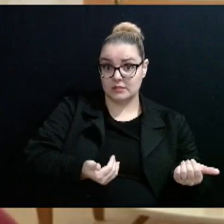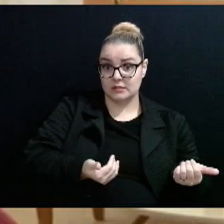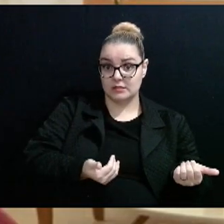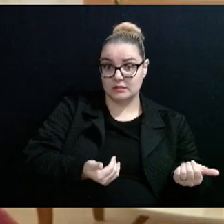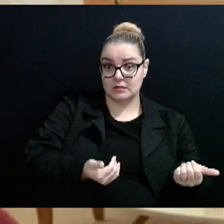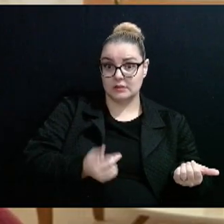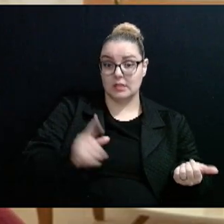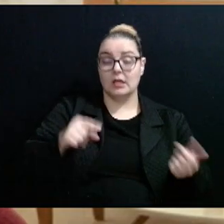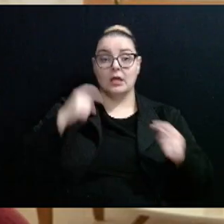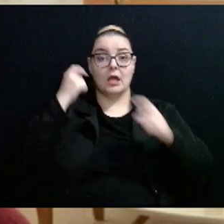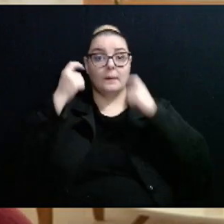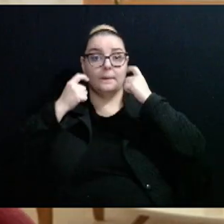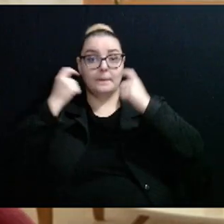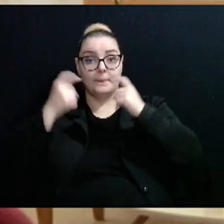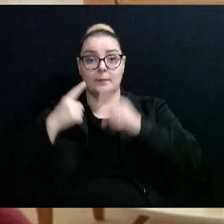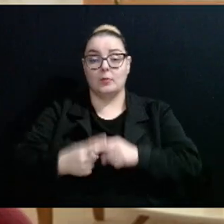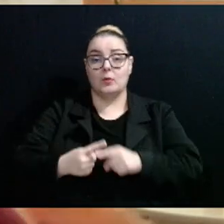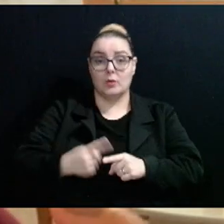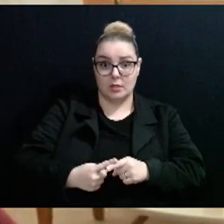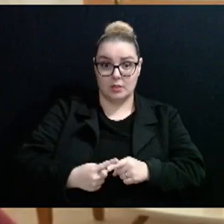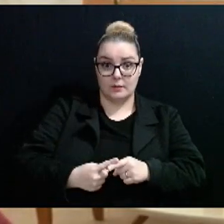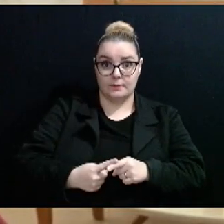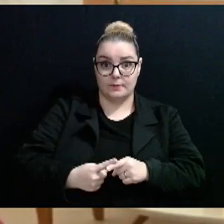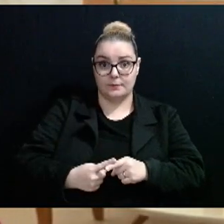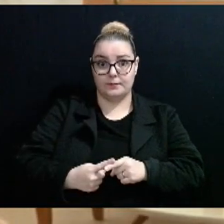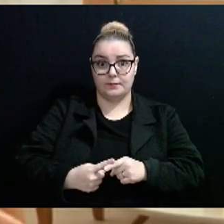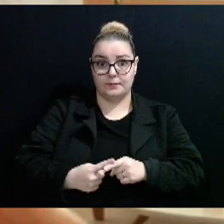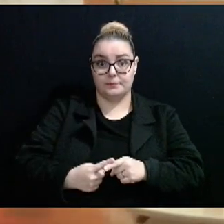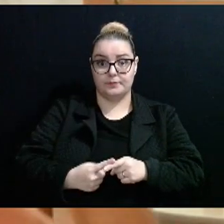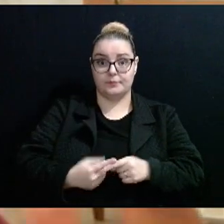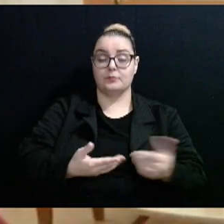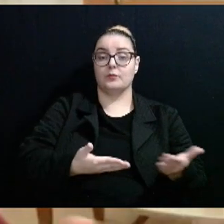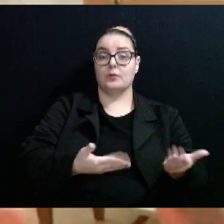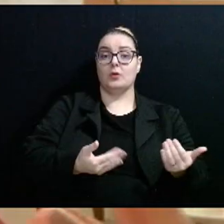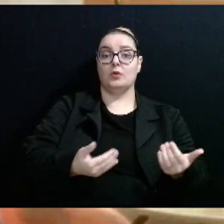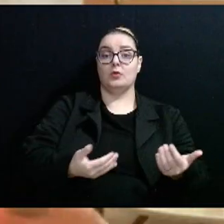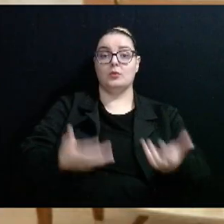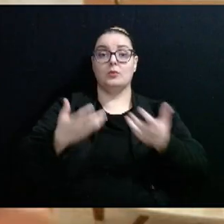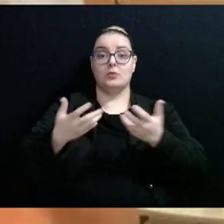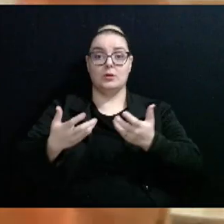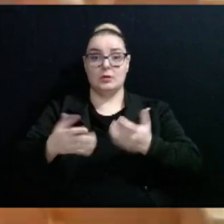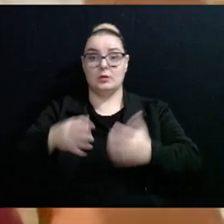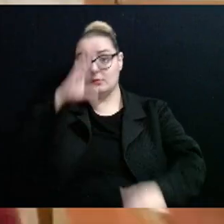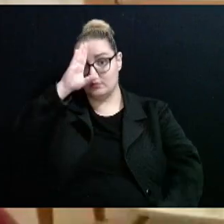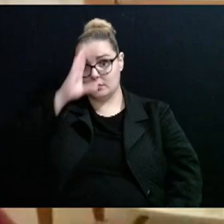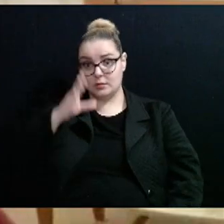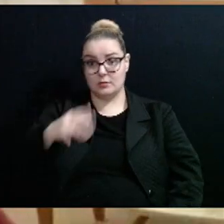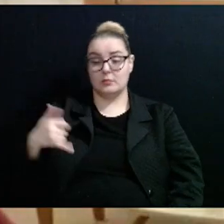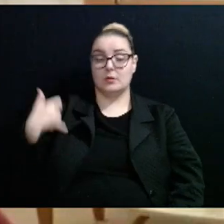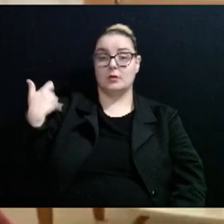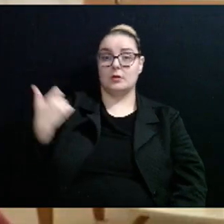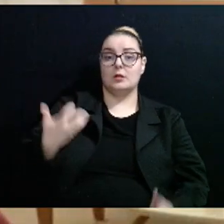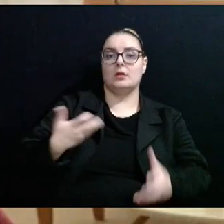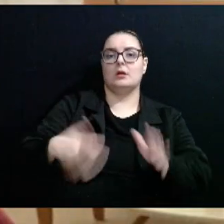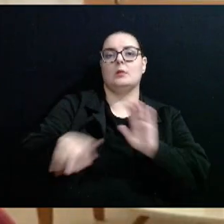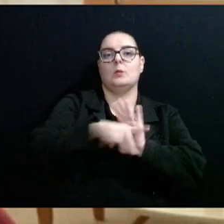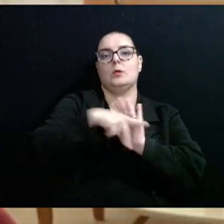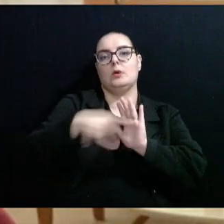preocupante, porque o jovem vai querer, principalmente nessa idade, ele quer pertencer ao